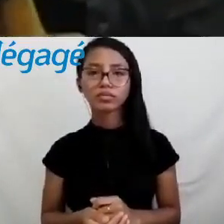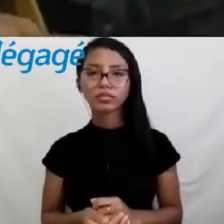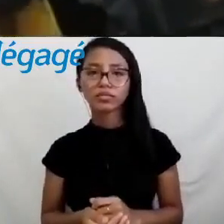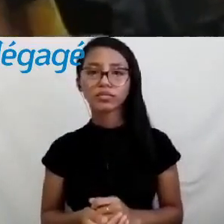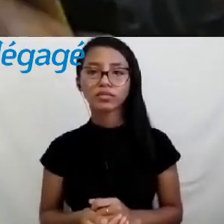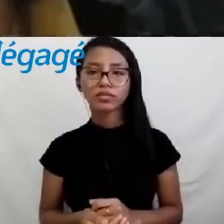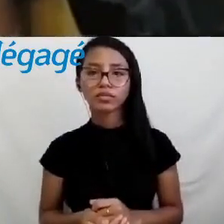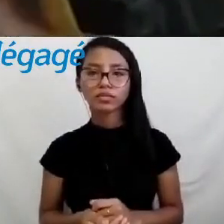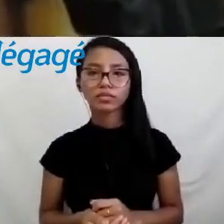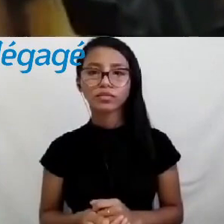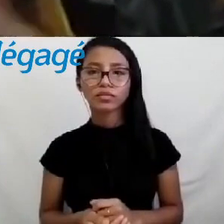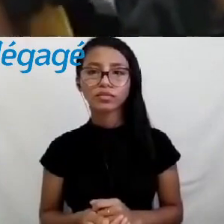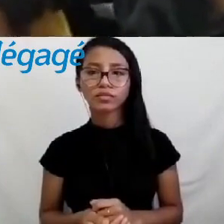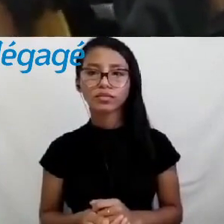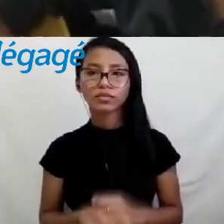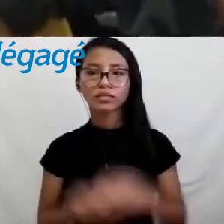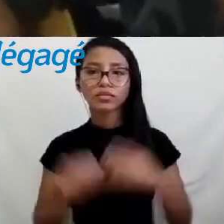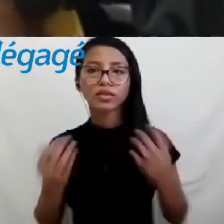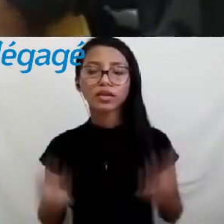assim.